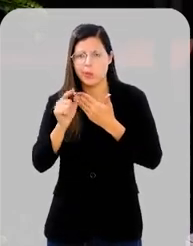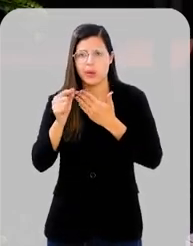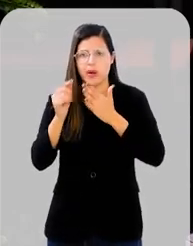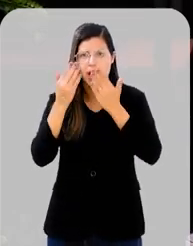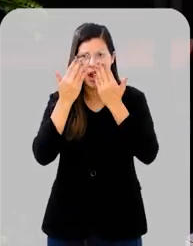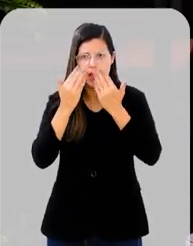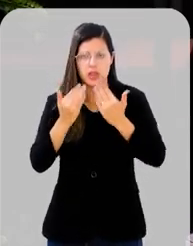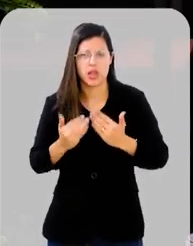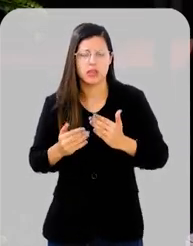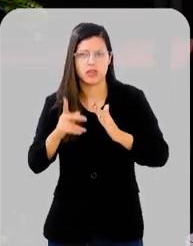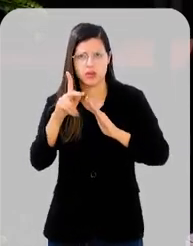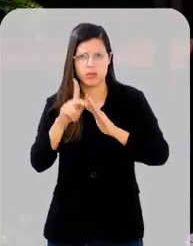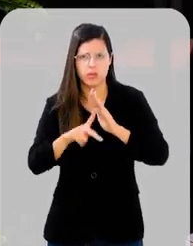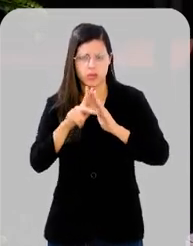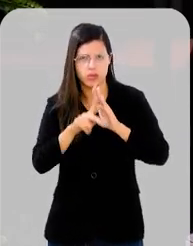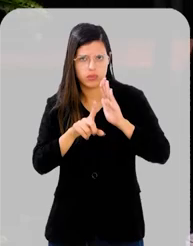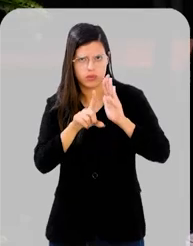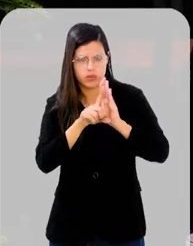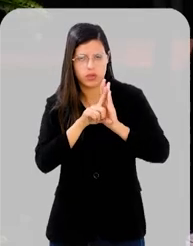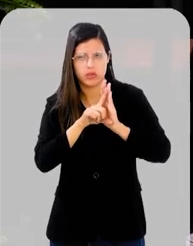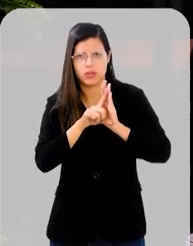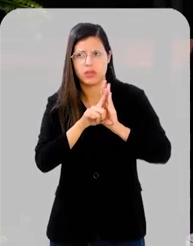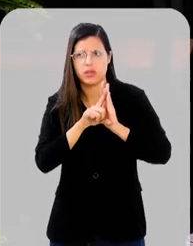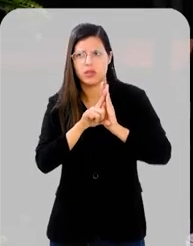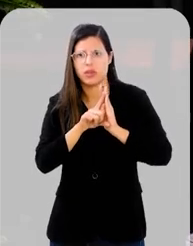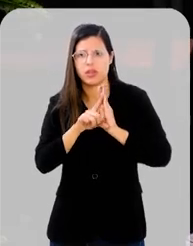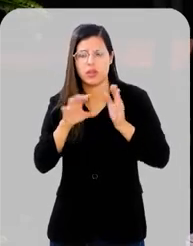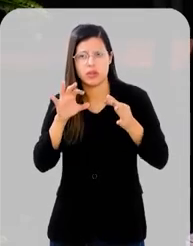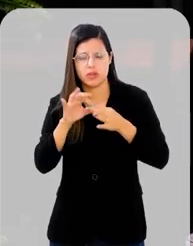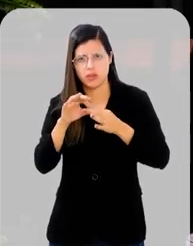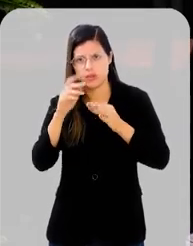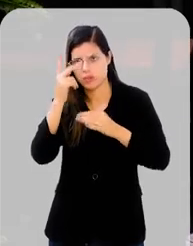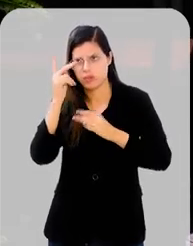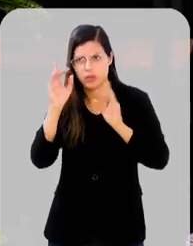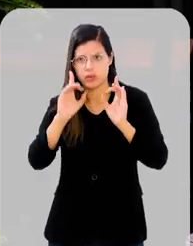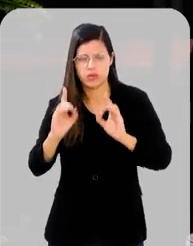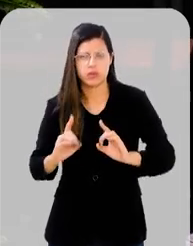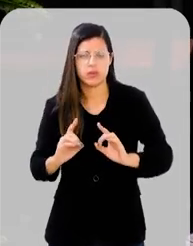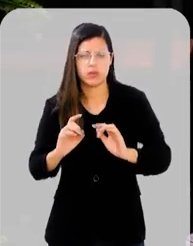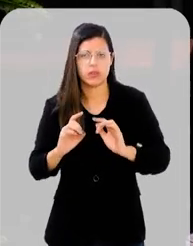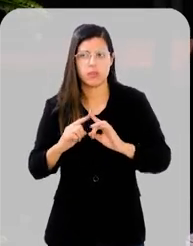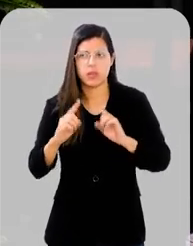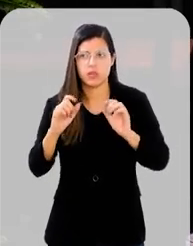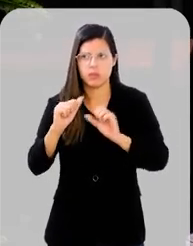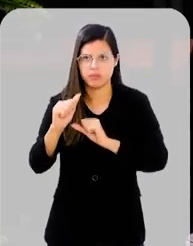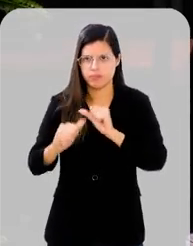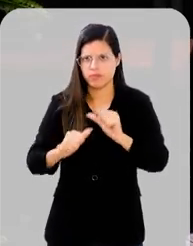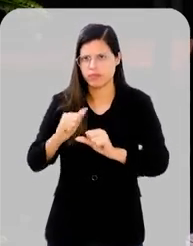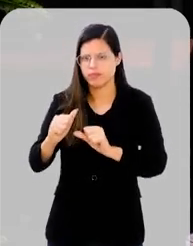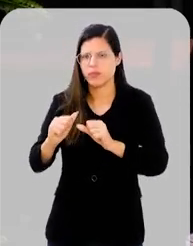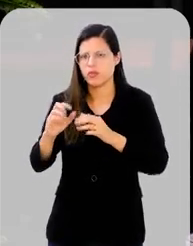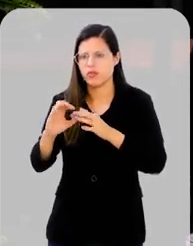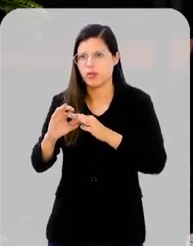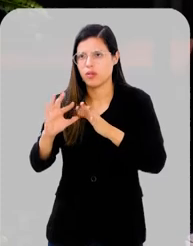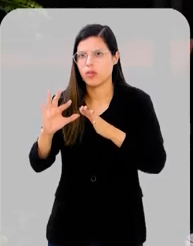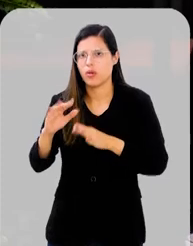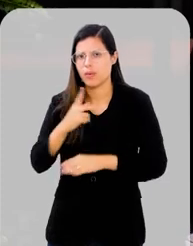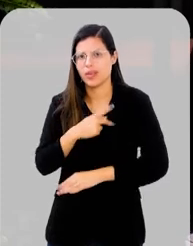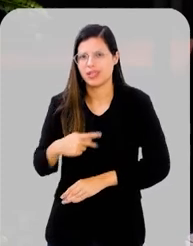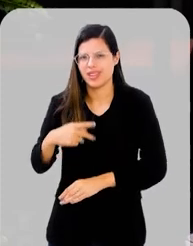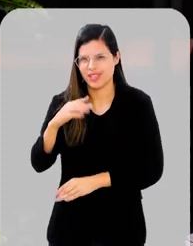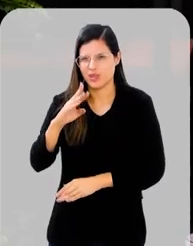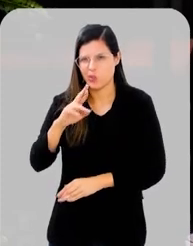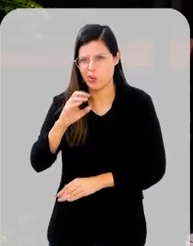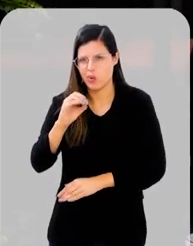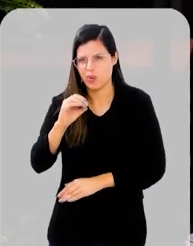dela é análise de projeto de lei né relativos à pessoa com deficiência mas eu mudei um pouco isso com a autorização do presidente Bacelar